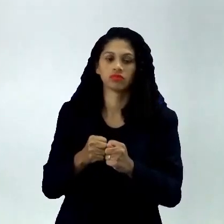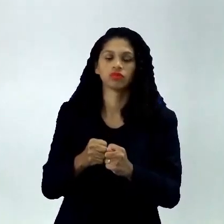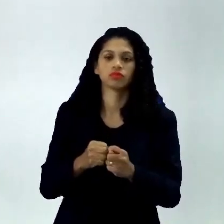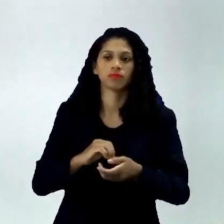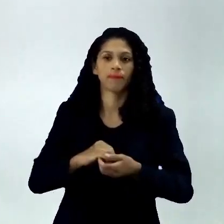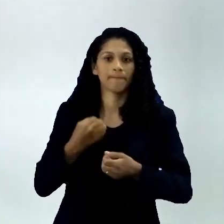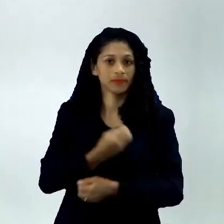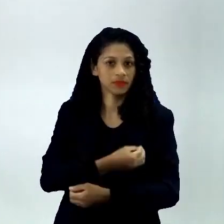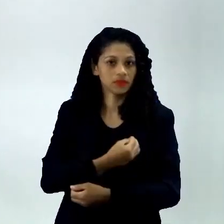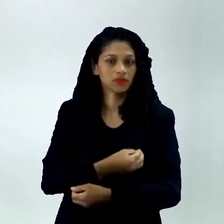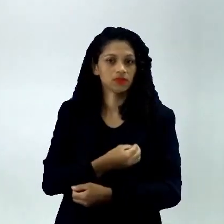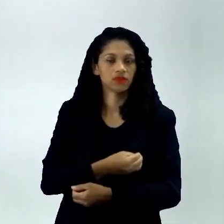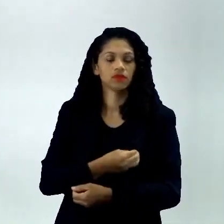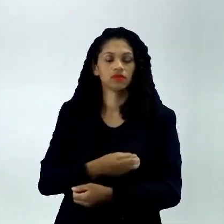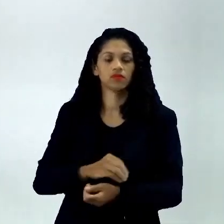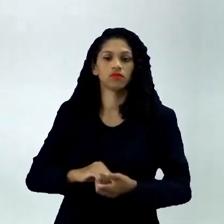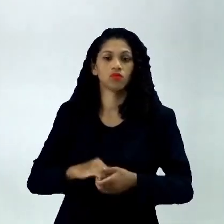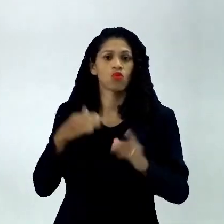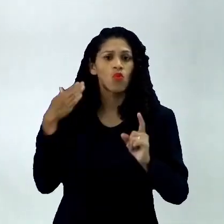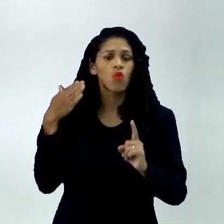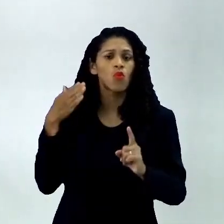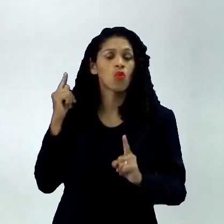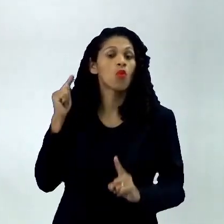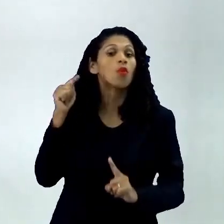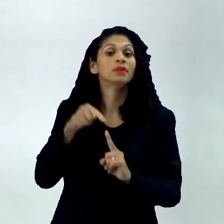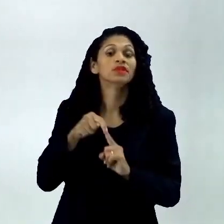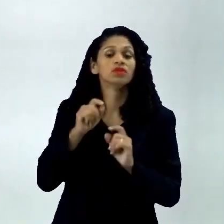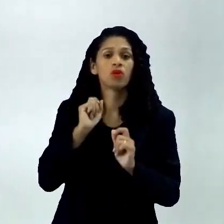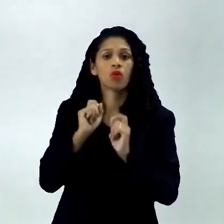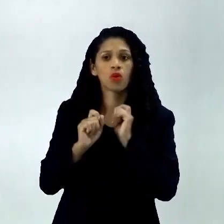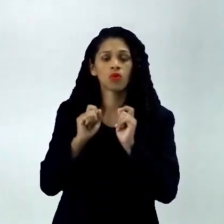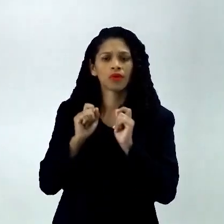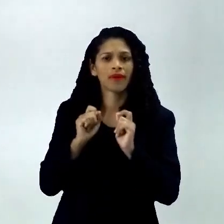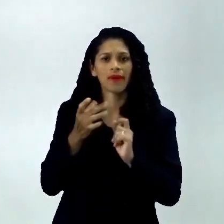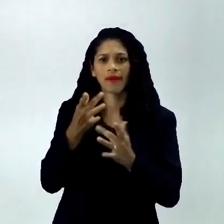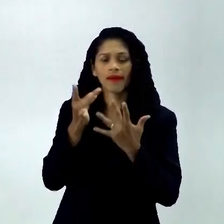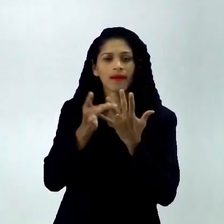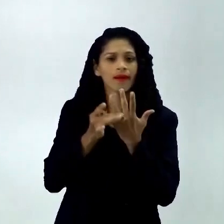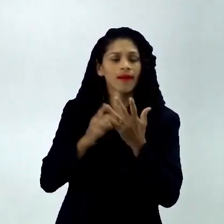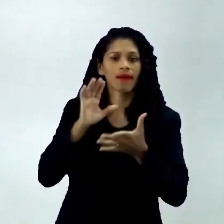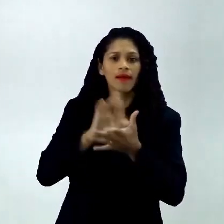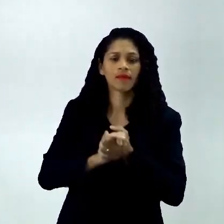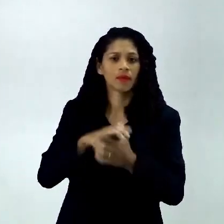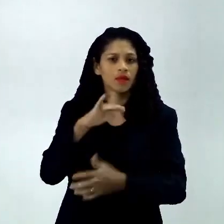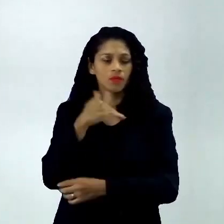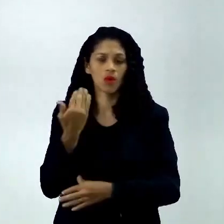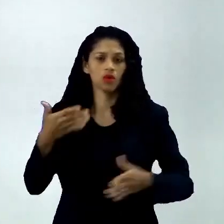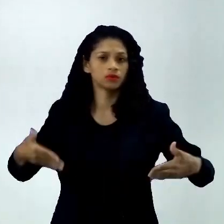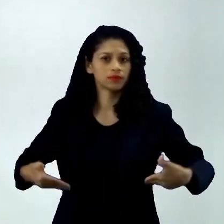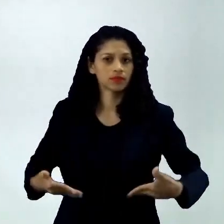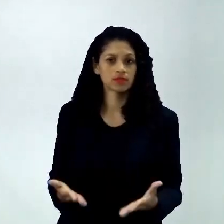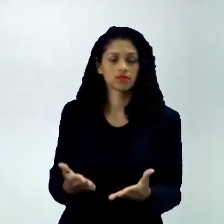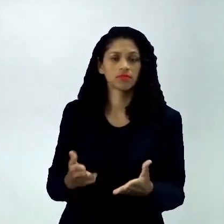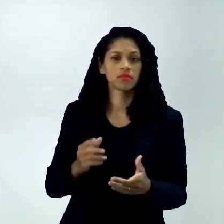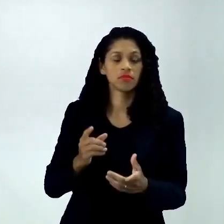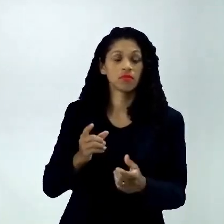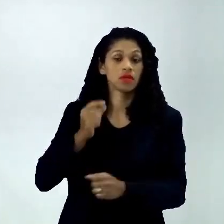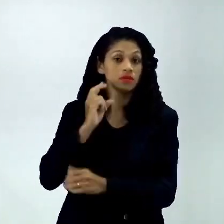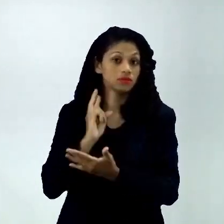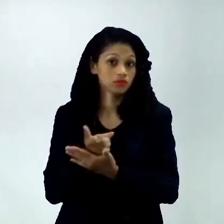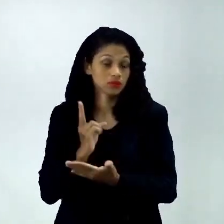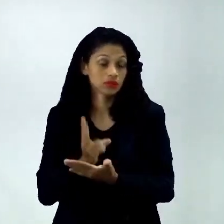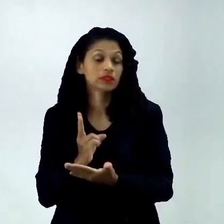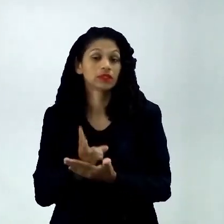é justamente a mesma manutenção, caráter cerimonial, casamento, morte, nascimento. Então, é sempre